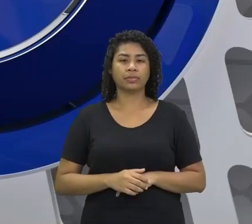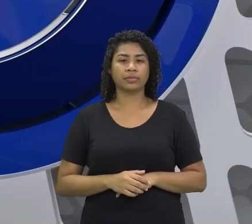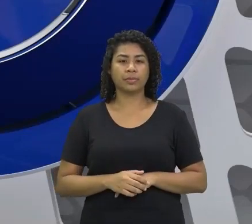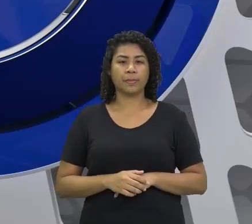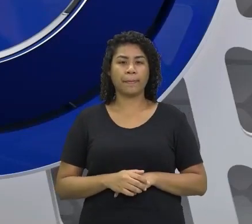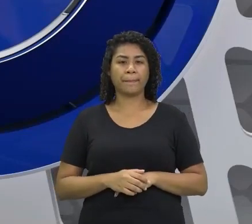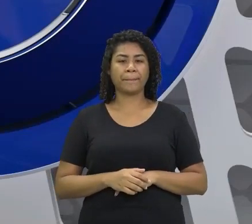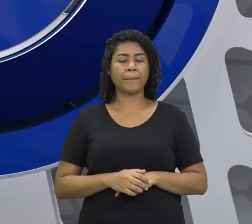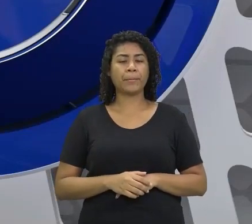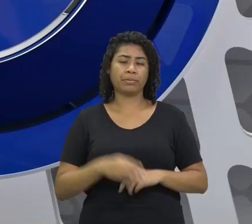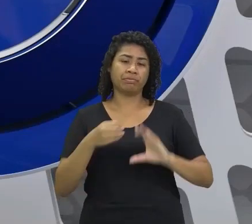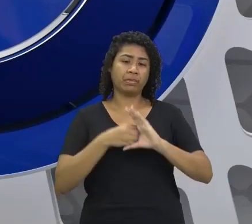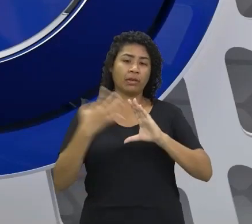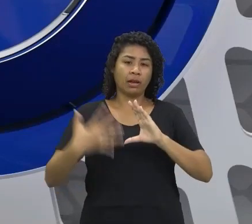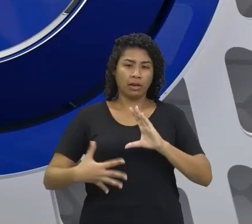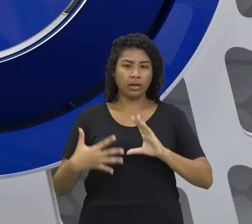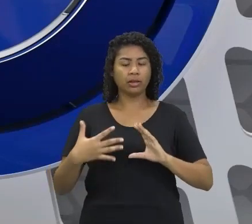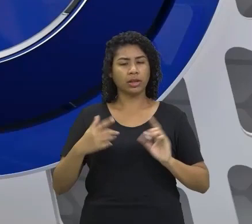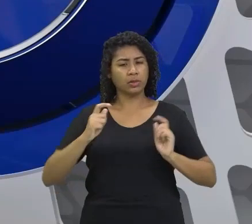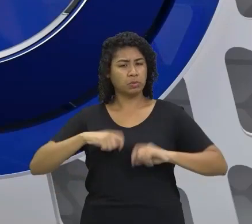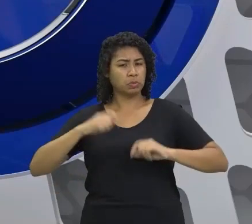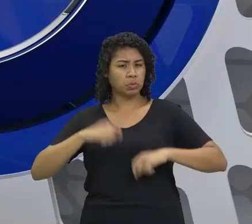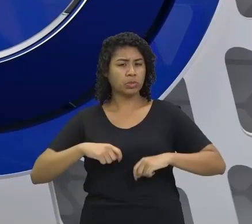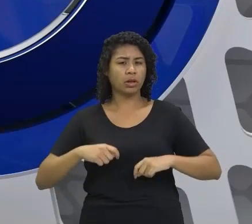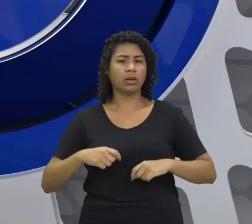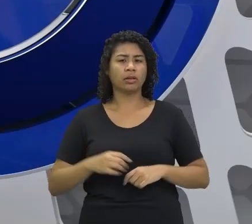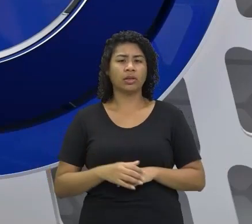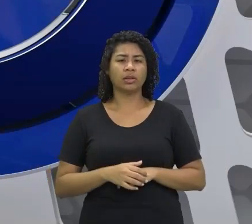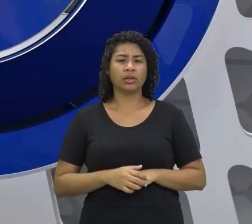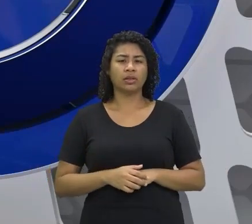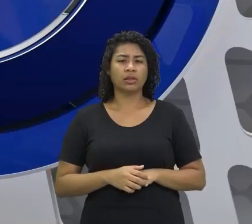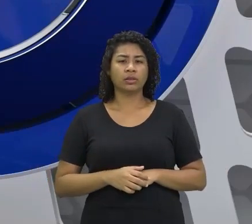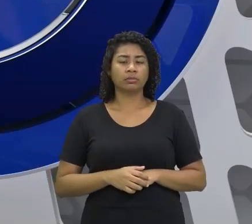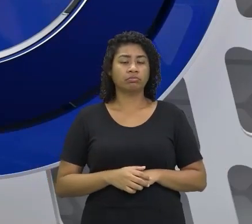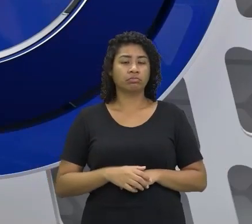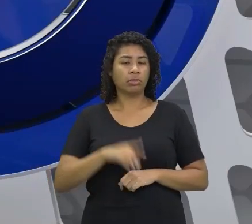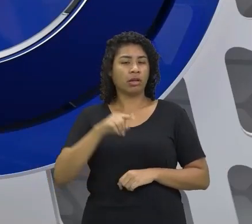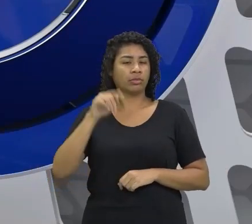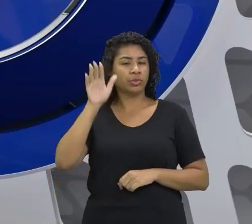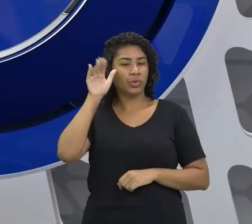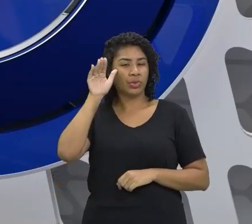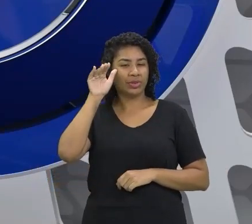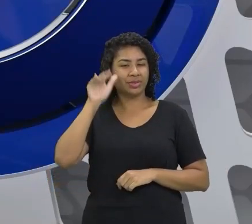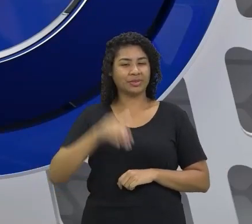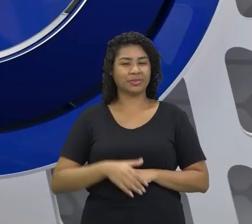como característica, o que nós podemos tomar como curiosidade.